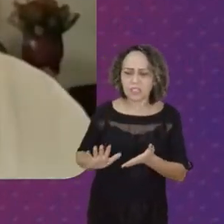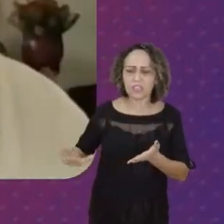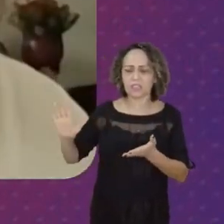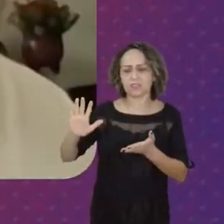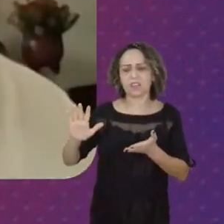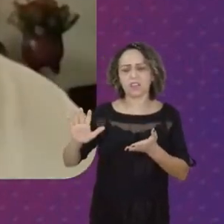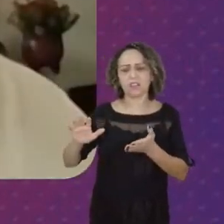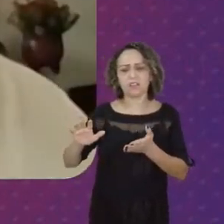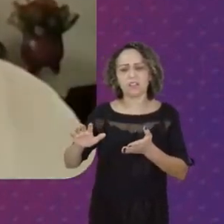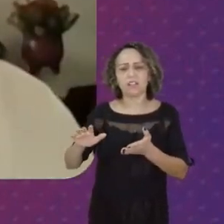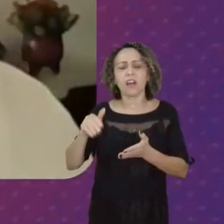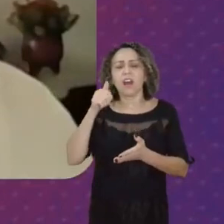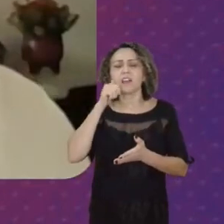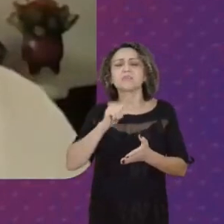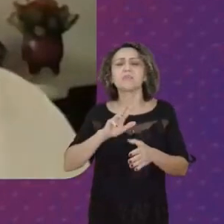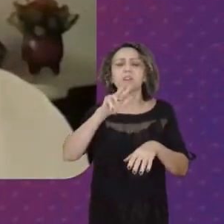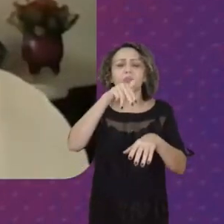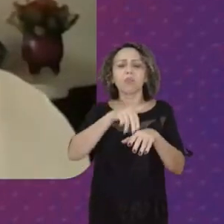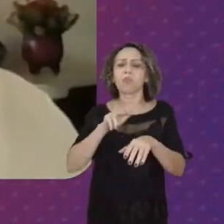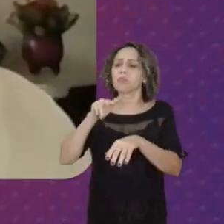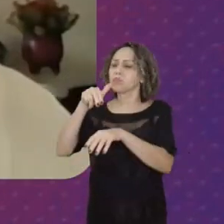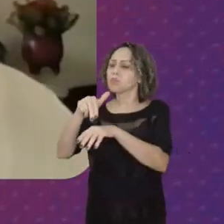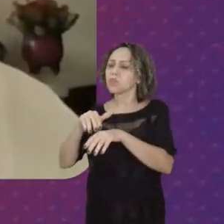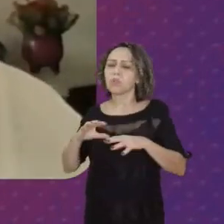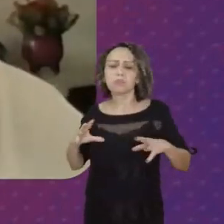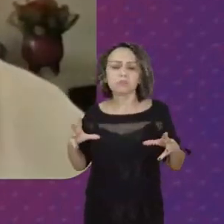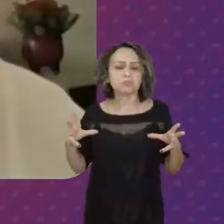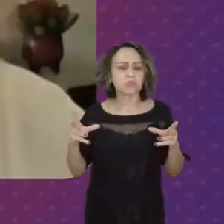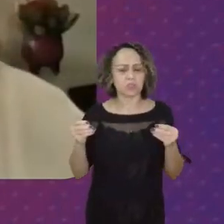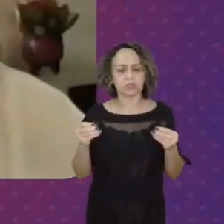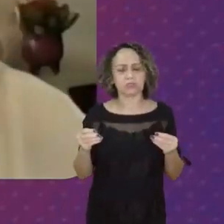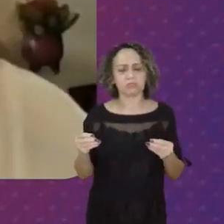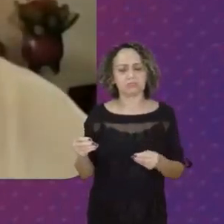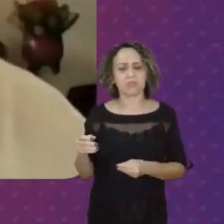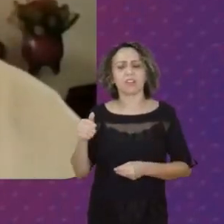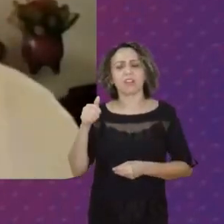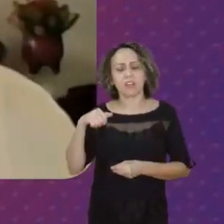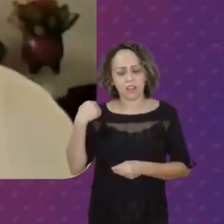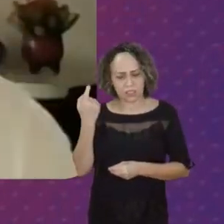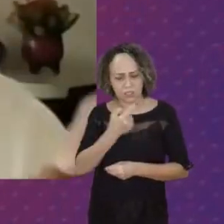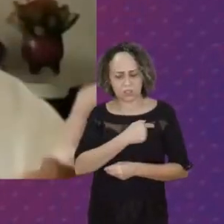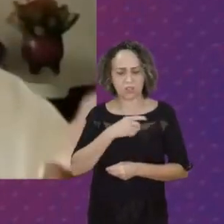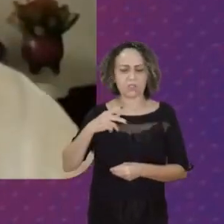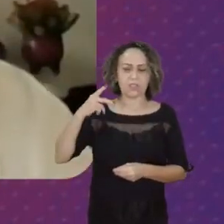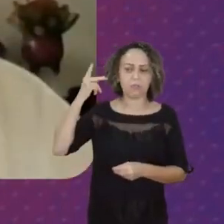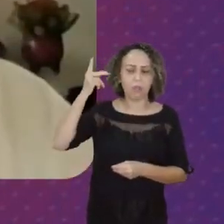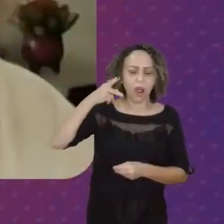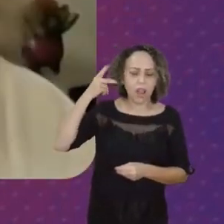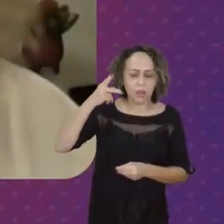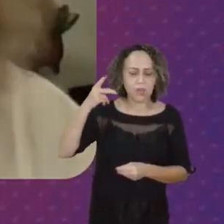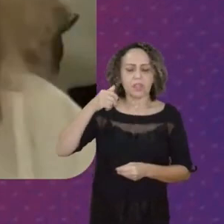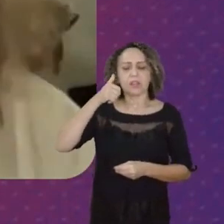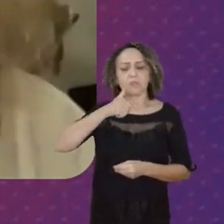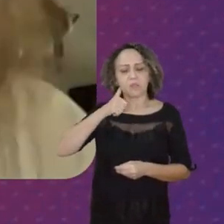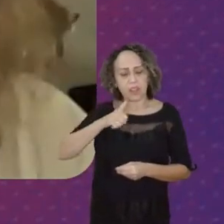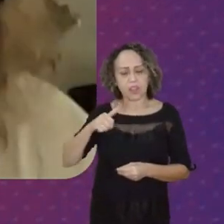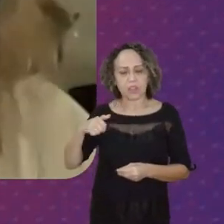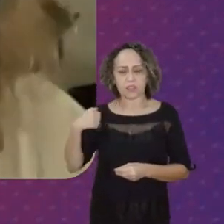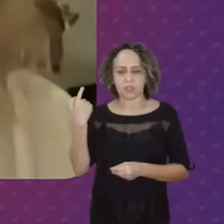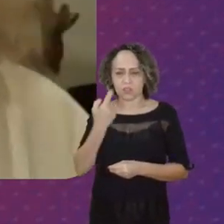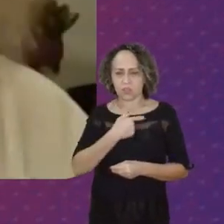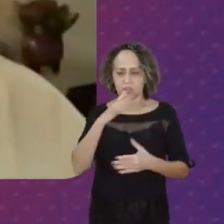estão em todos os lugares. Então, foi importante o papel das nossas parlamentares, o papel das